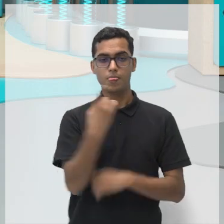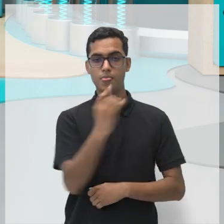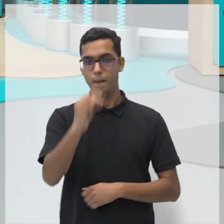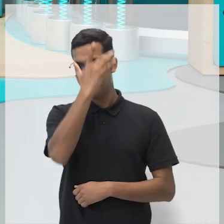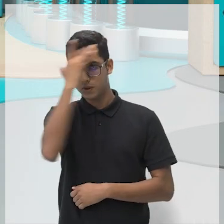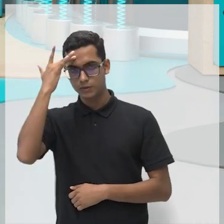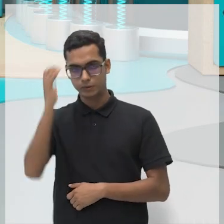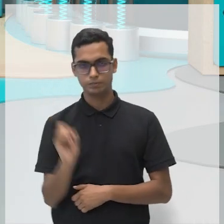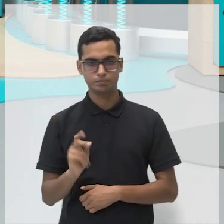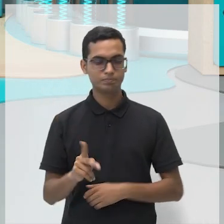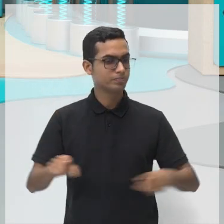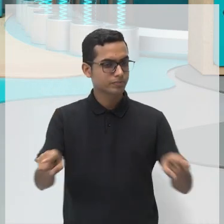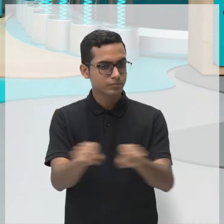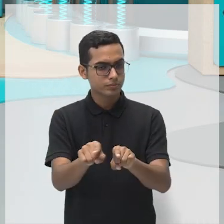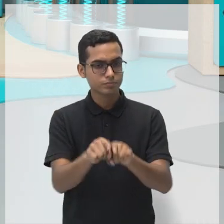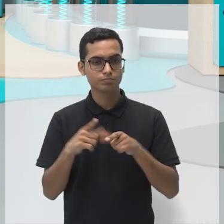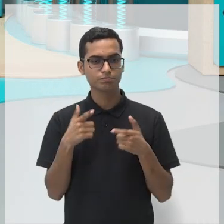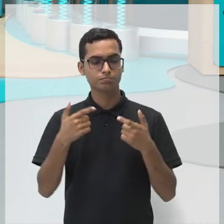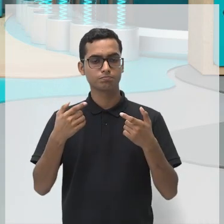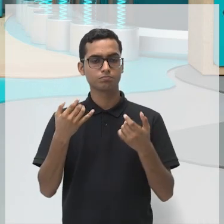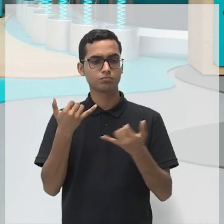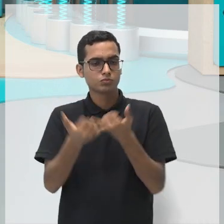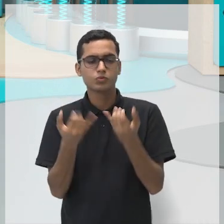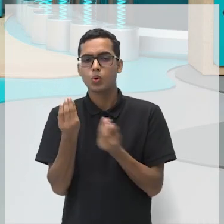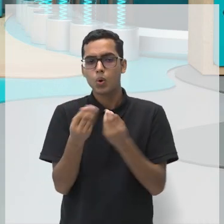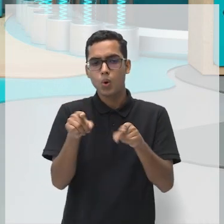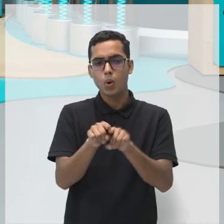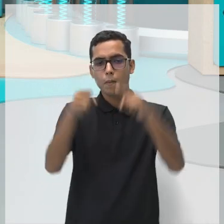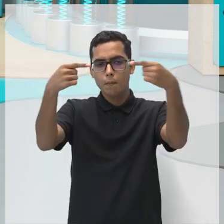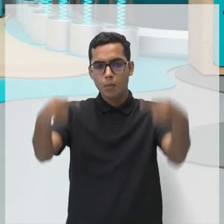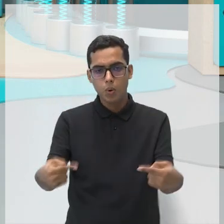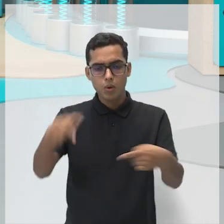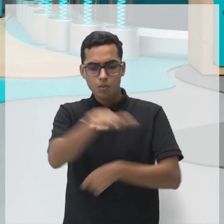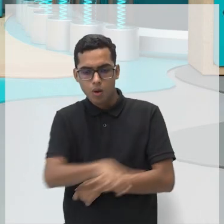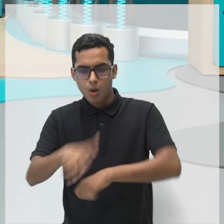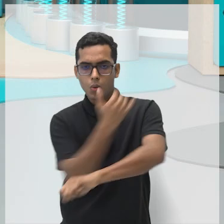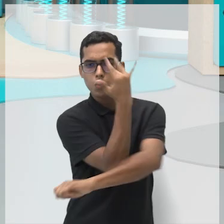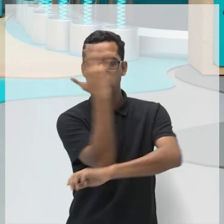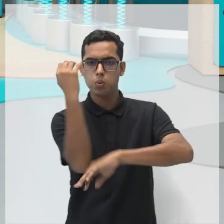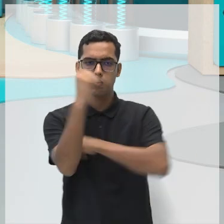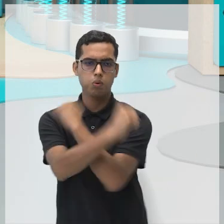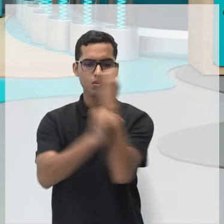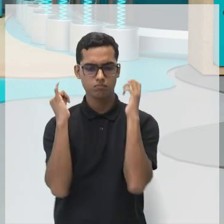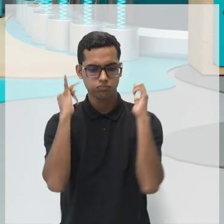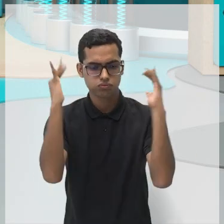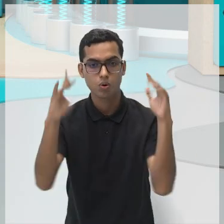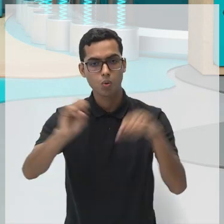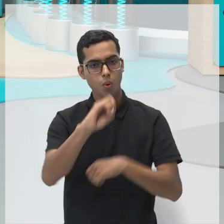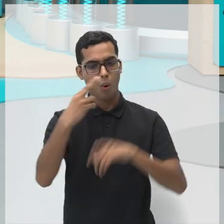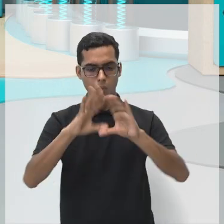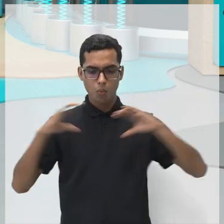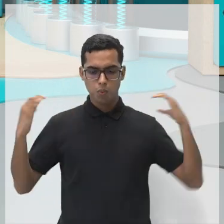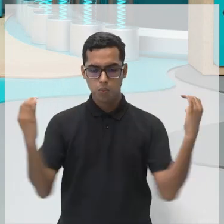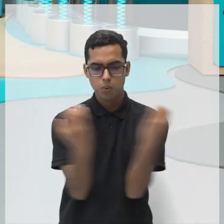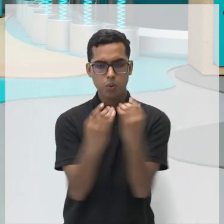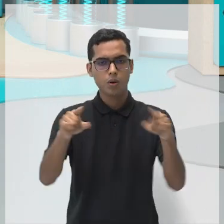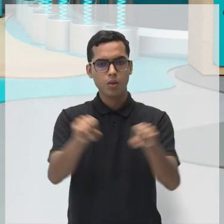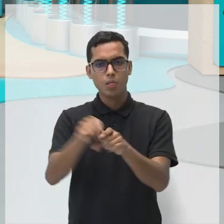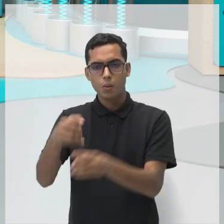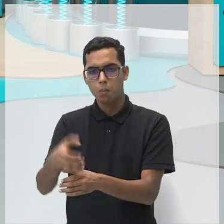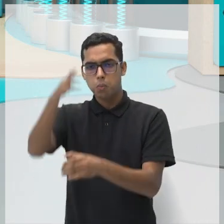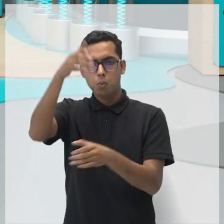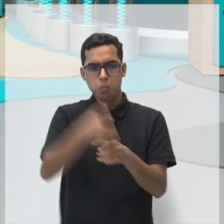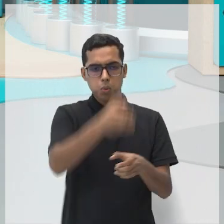cada equipe. Esse jogo ele acontece no mato, né, ali no ambiente de floresta, ou em arenas com obstáculos